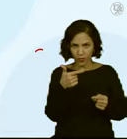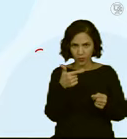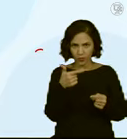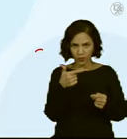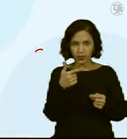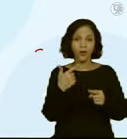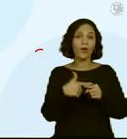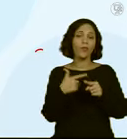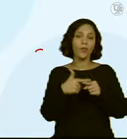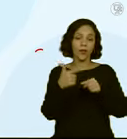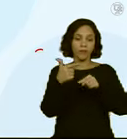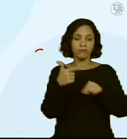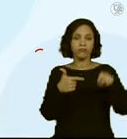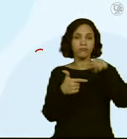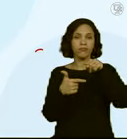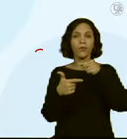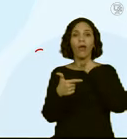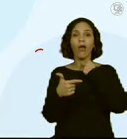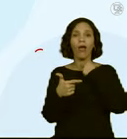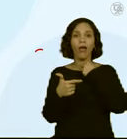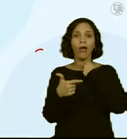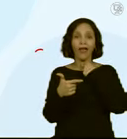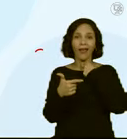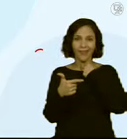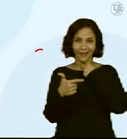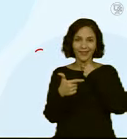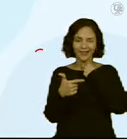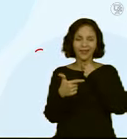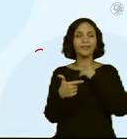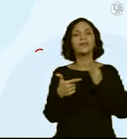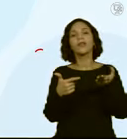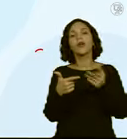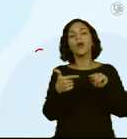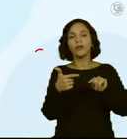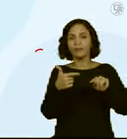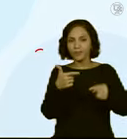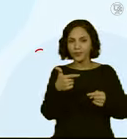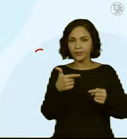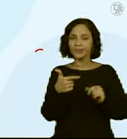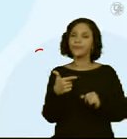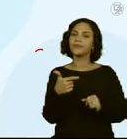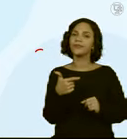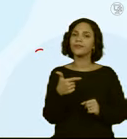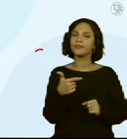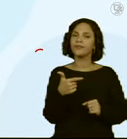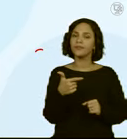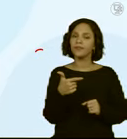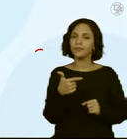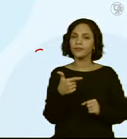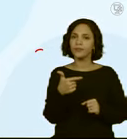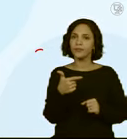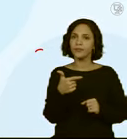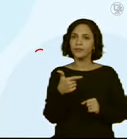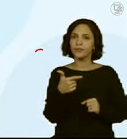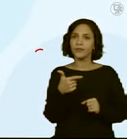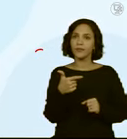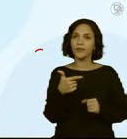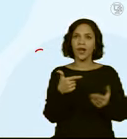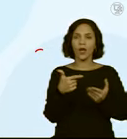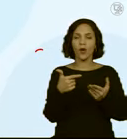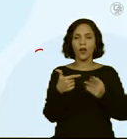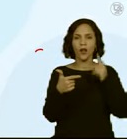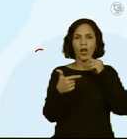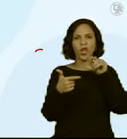porque 960 dividido por 156 a gente vai colocar então e é